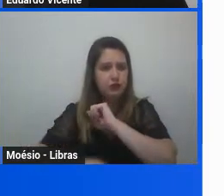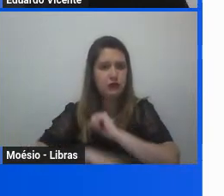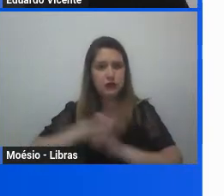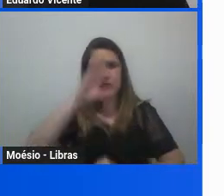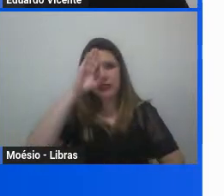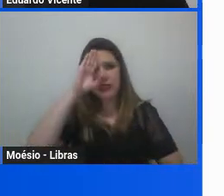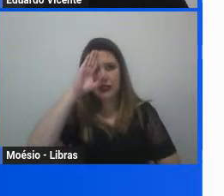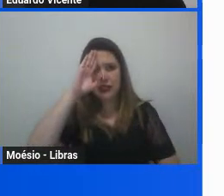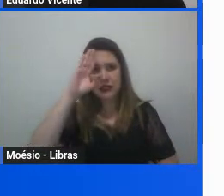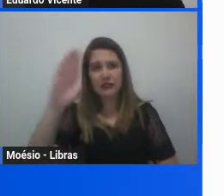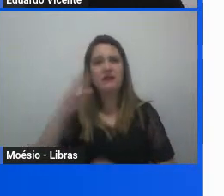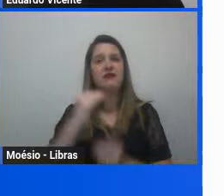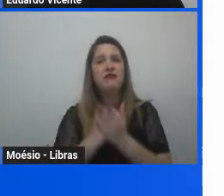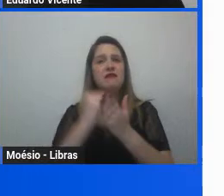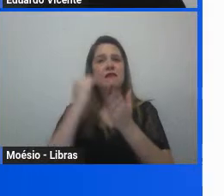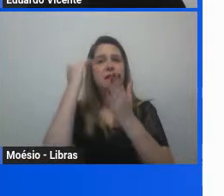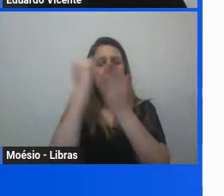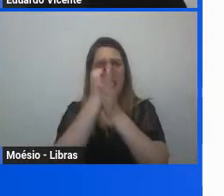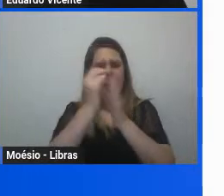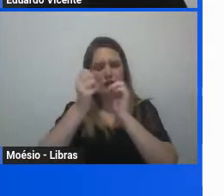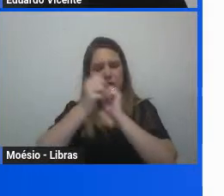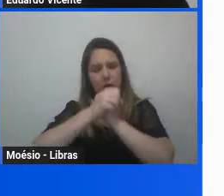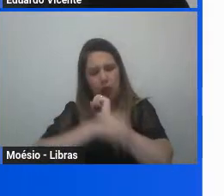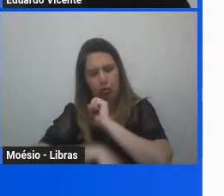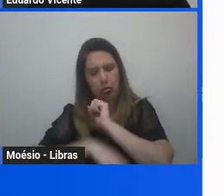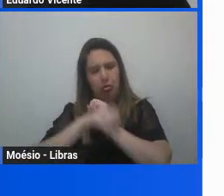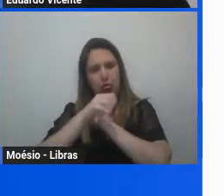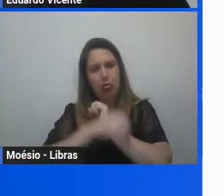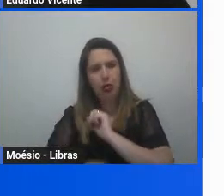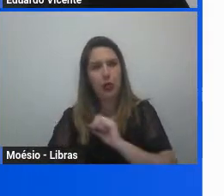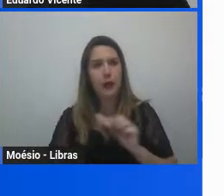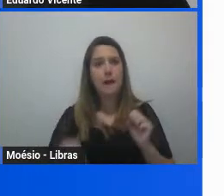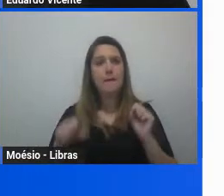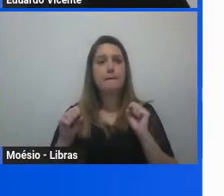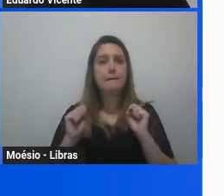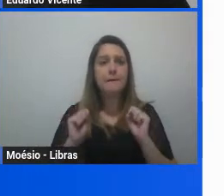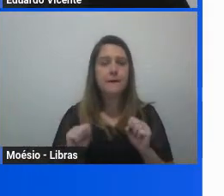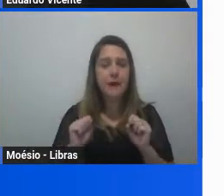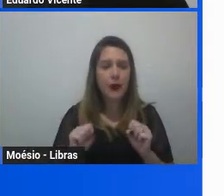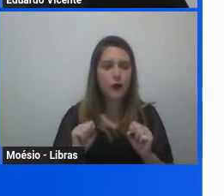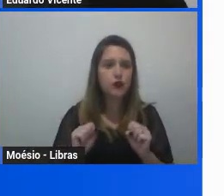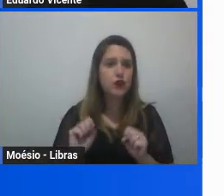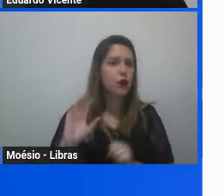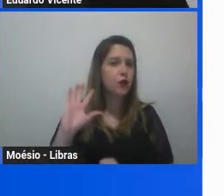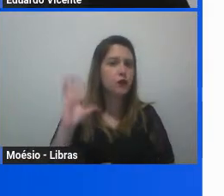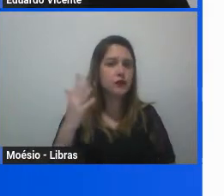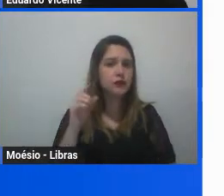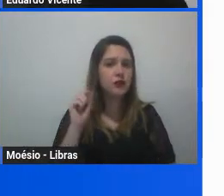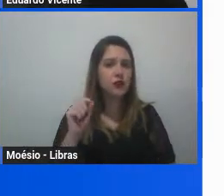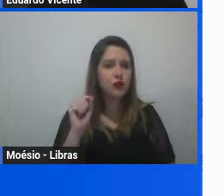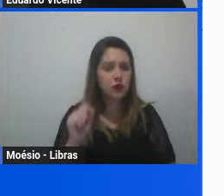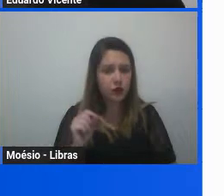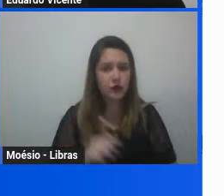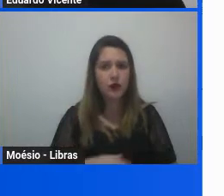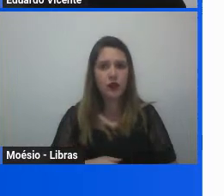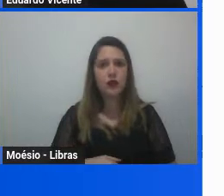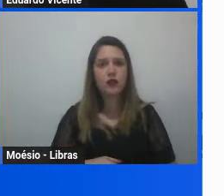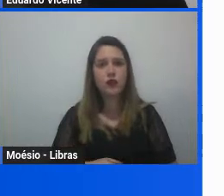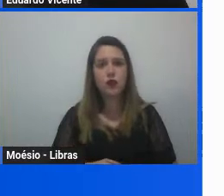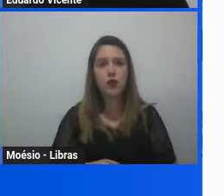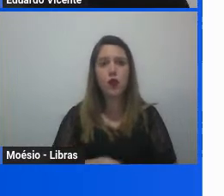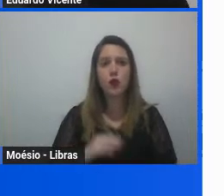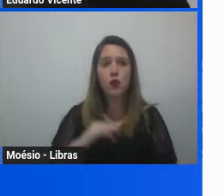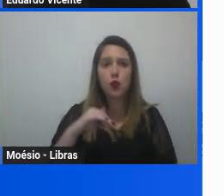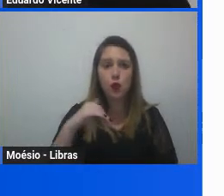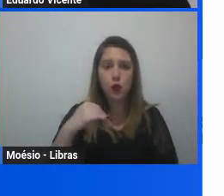vai sangrar mais essa ferida. Porque pode parecer contraditório. Mas quando